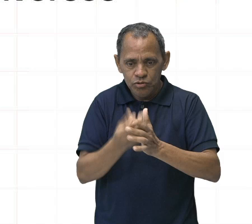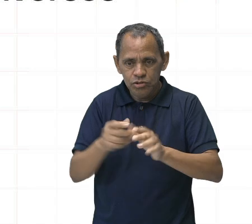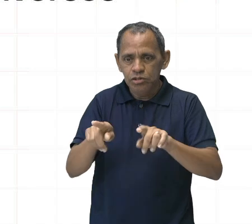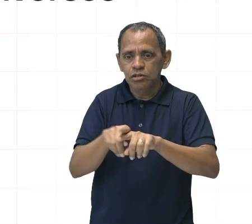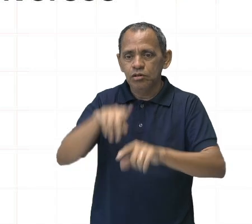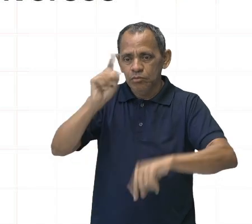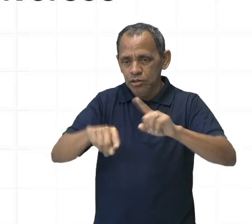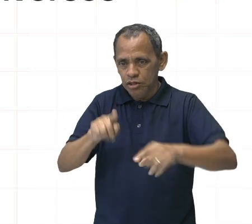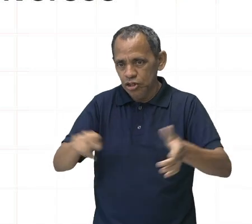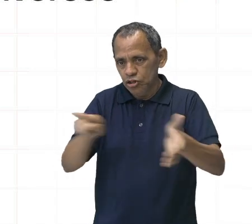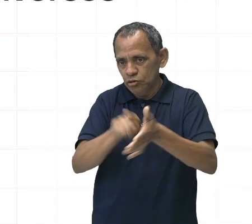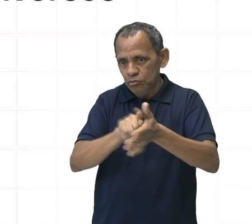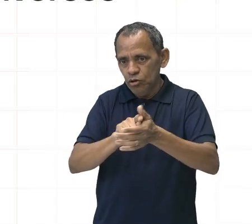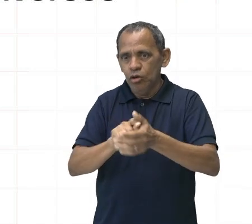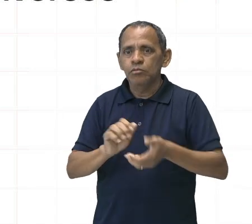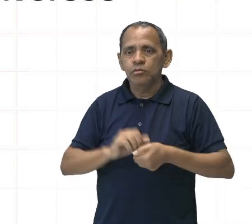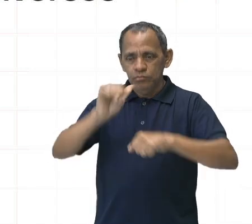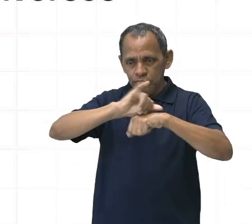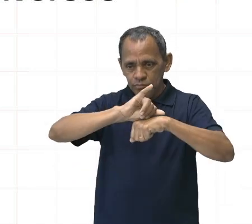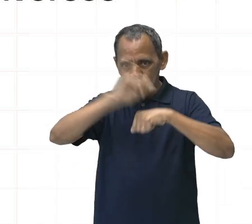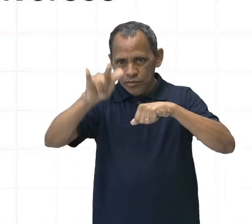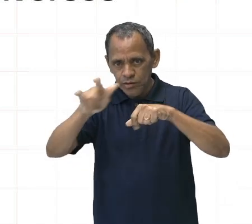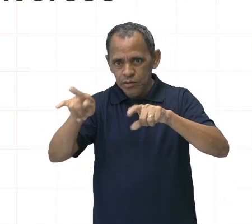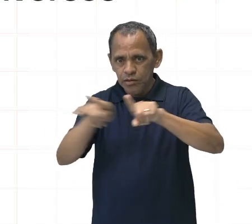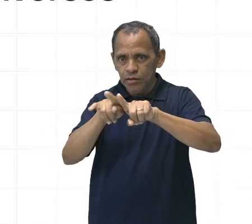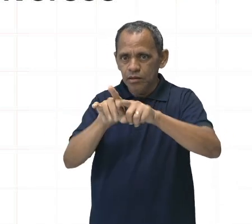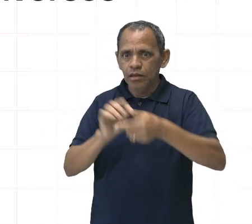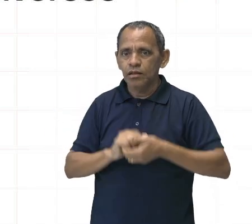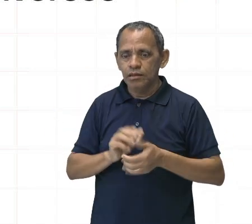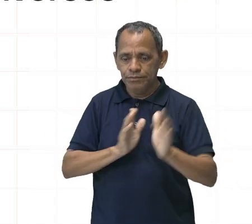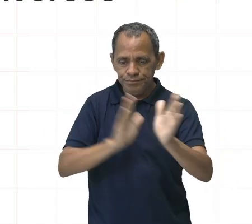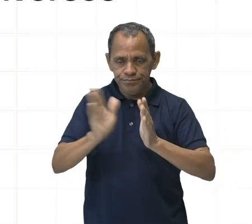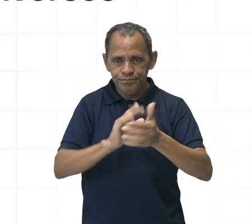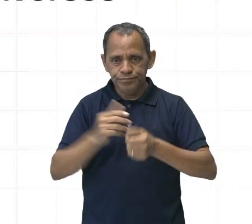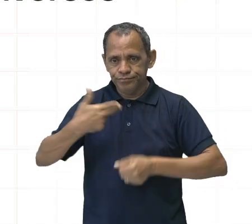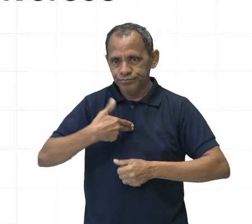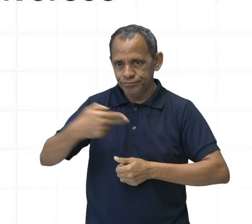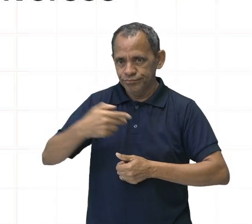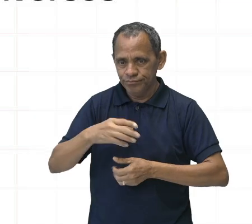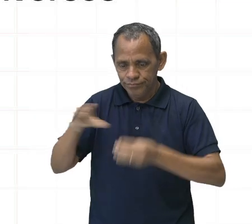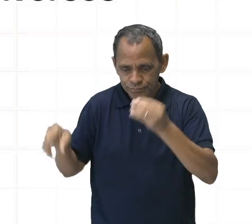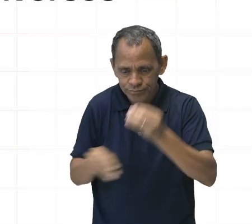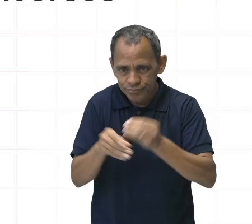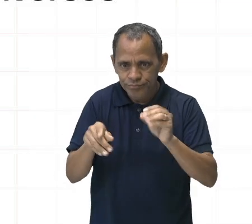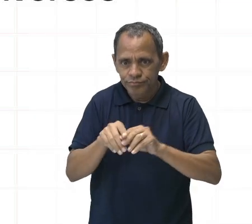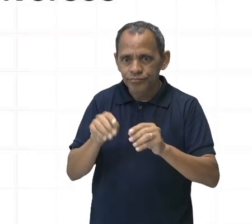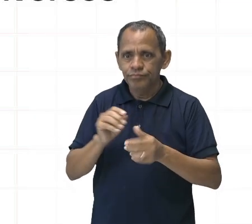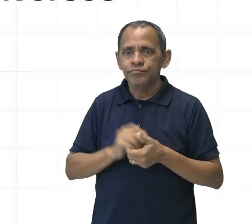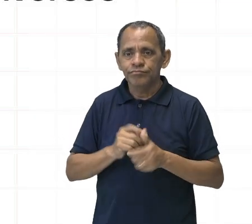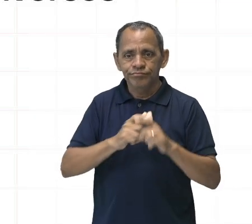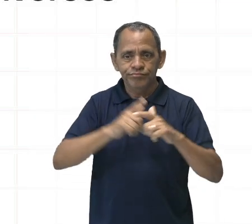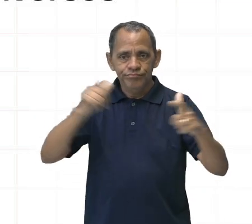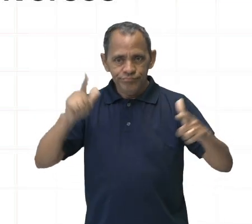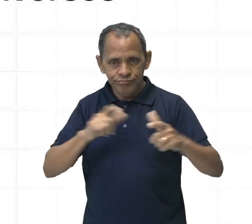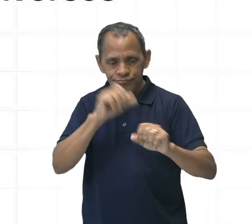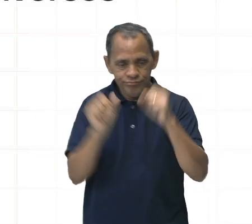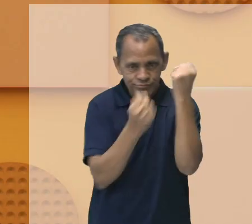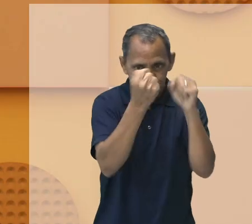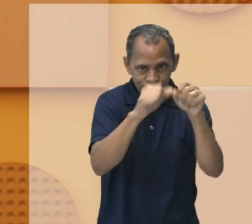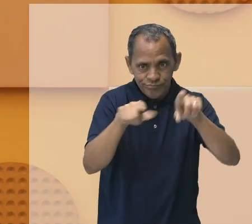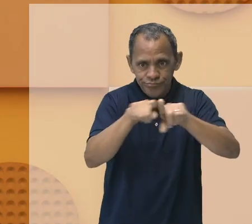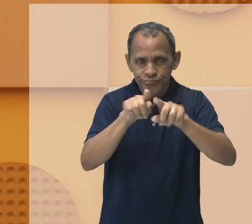importava. Foi nesse momento, então, Getúlio Vargas contribuiu diretamente para a ascensão de uma indústria